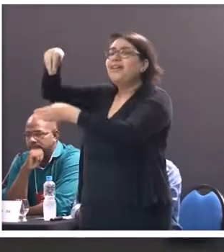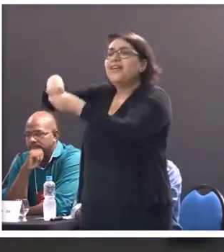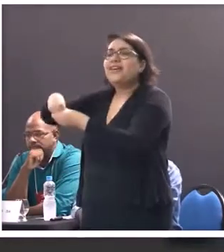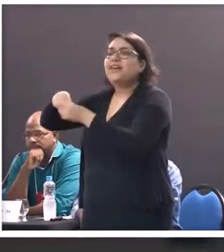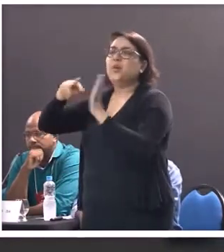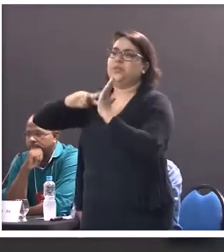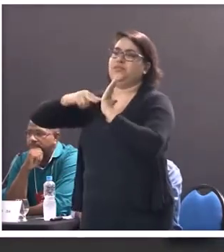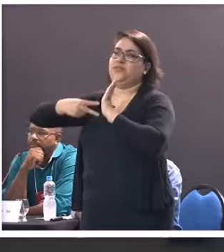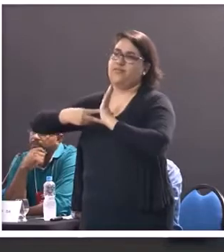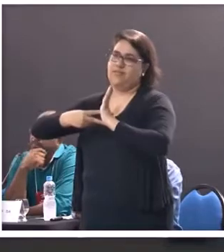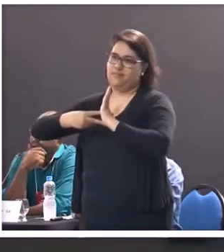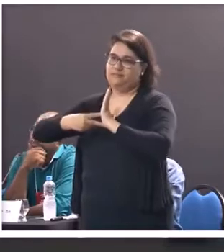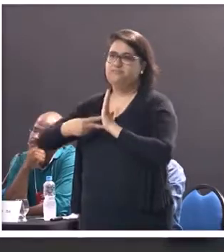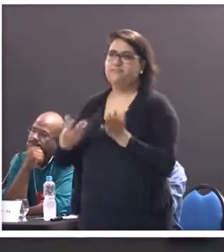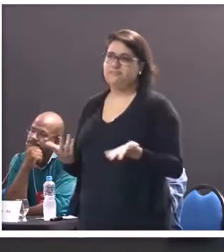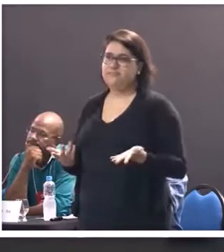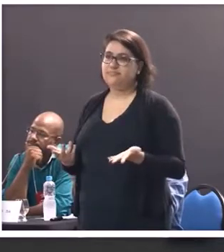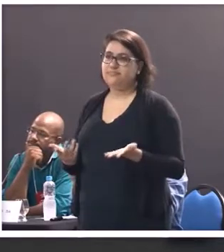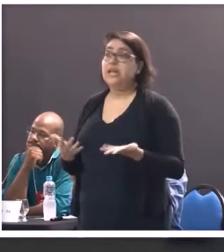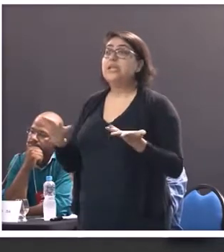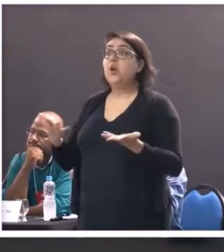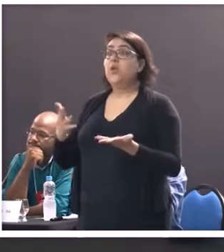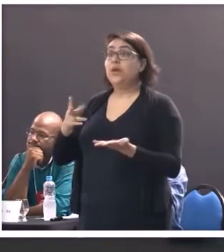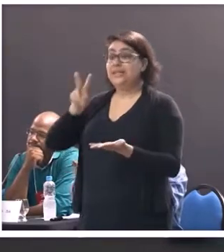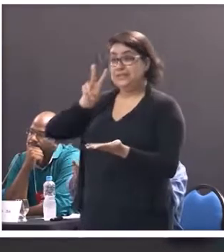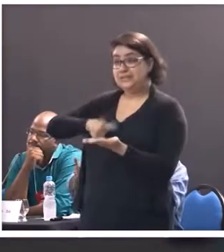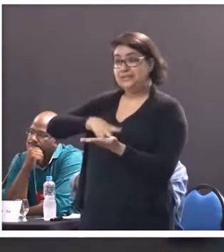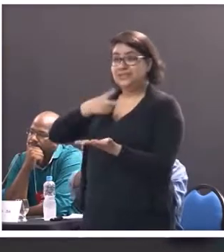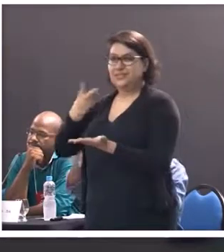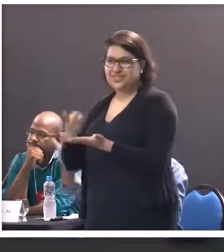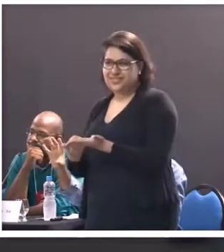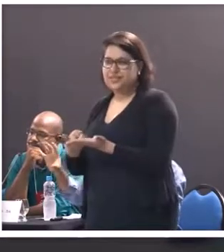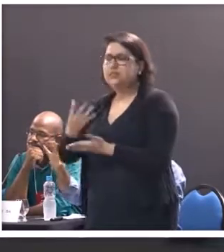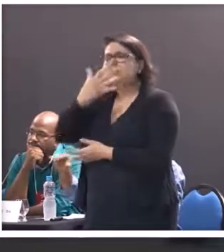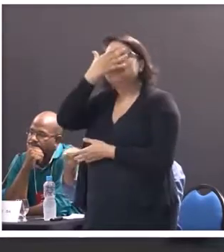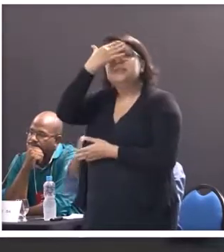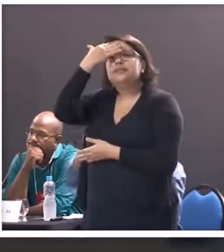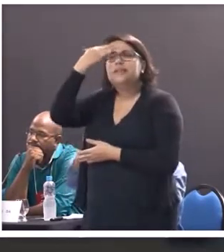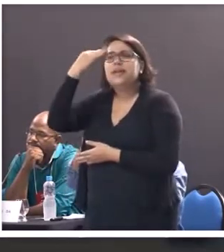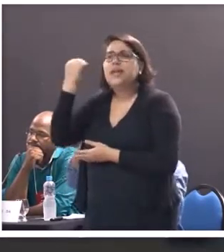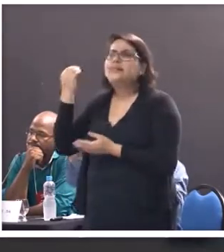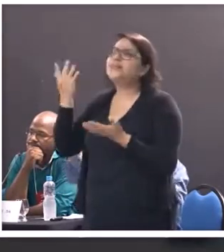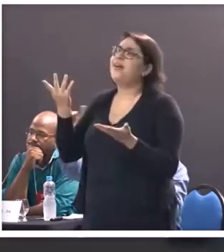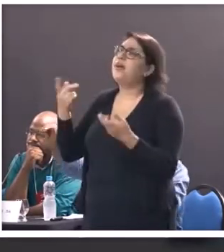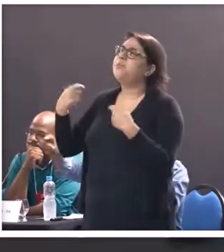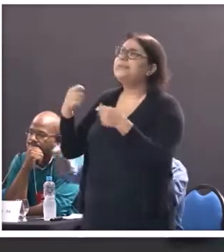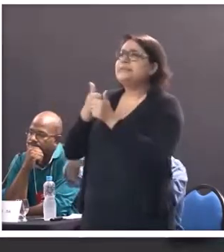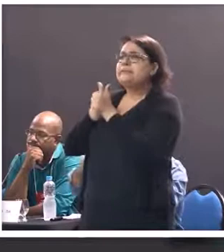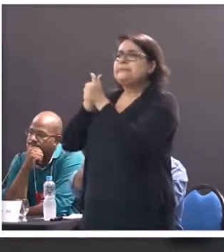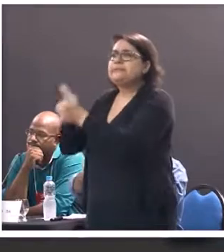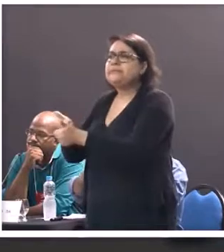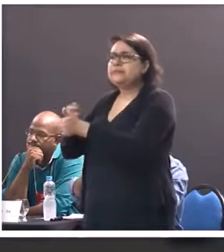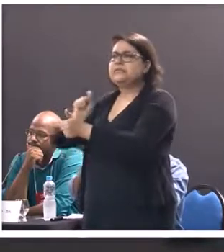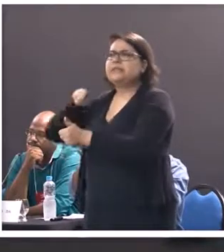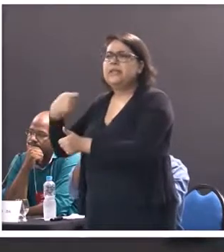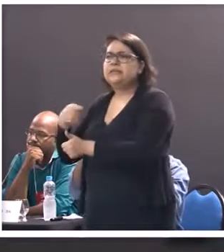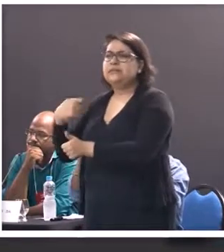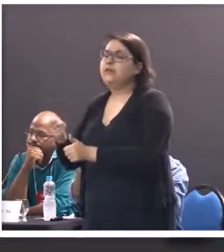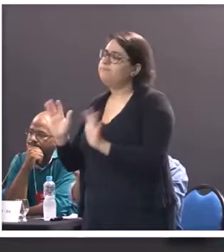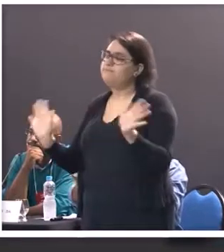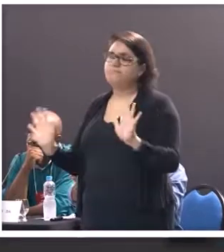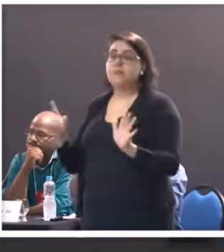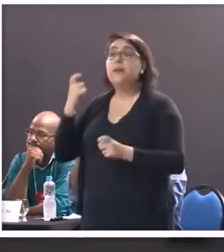significado. Então, ao traduzir, gente, ó, esqueçam isso. Ah, não, tem que memorizar o sinal, o que é isso? Não.